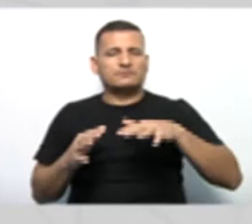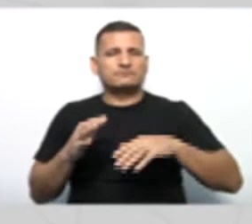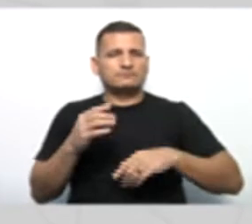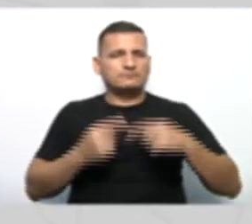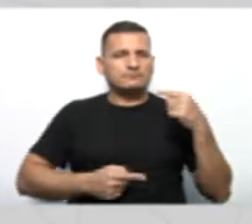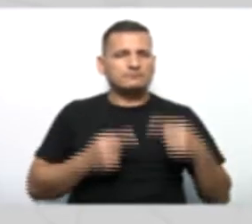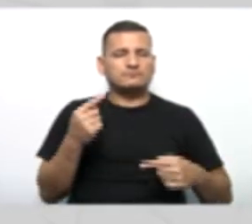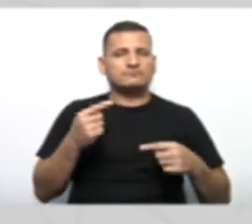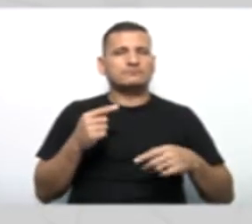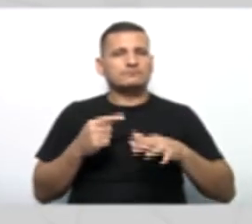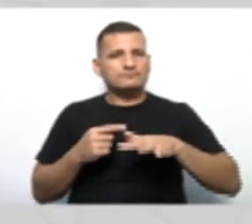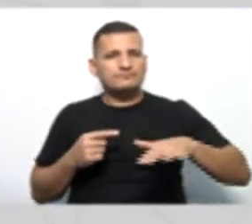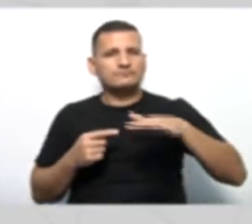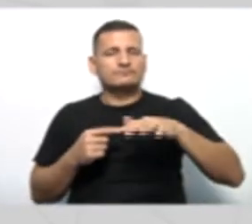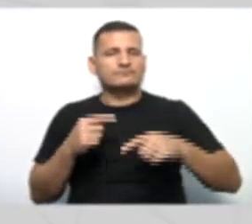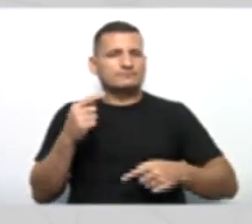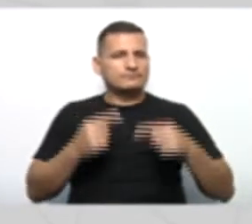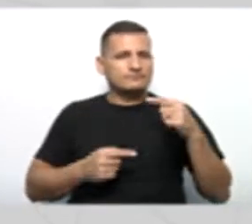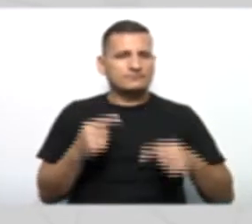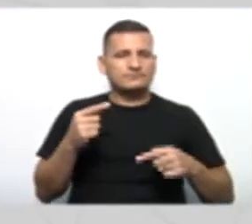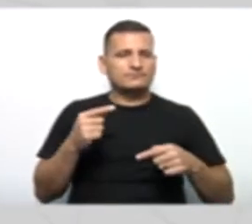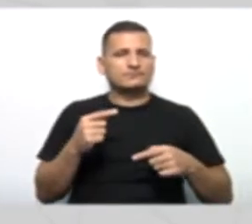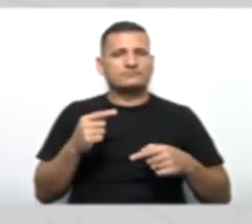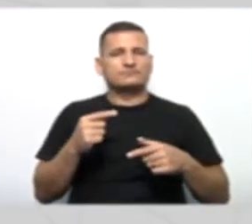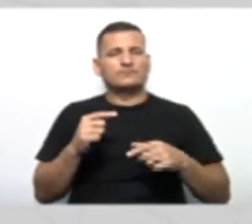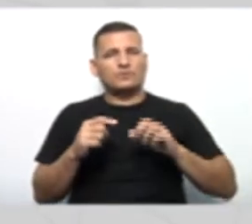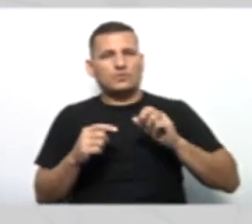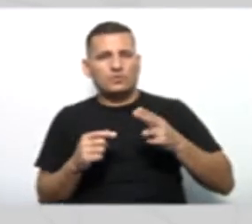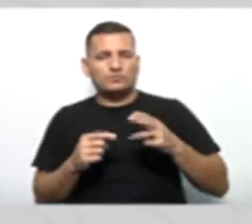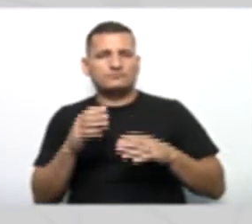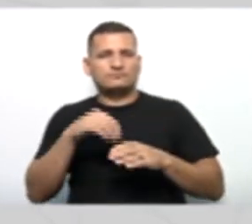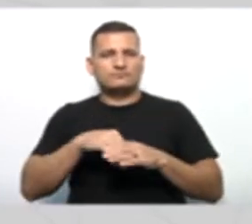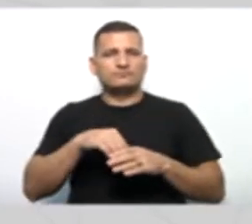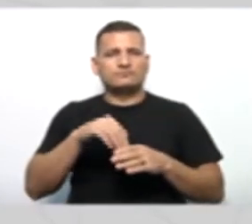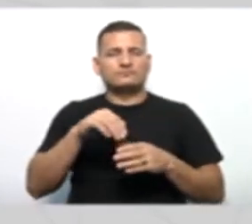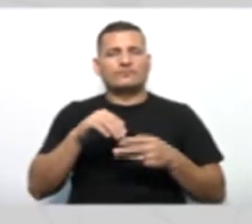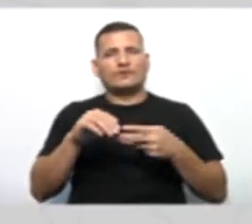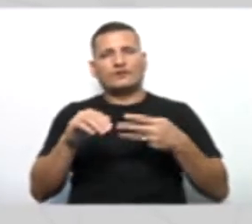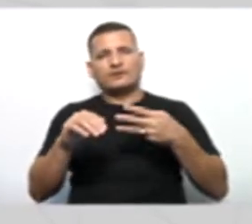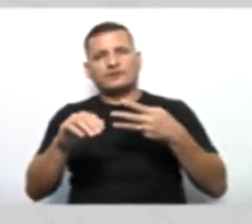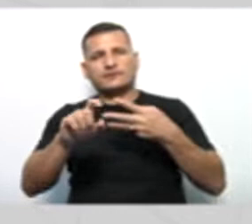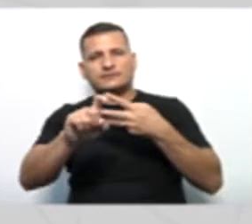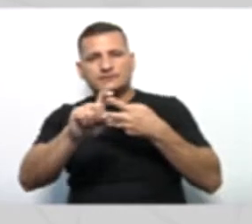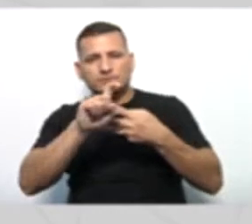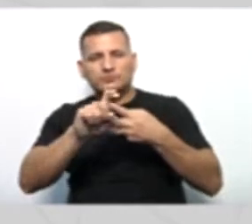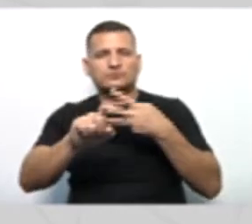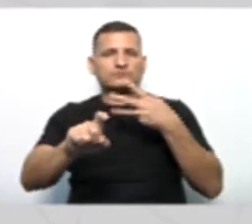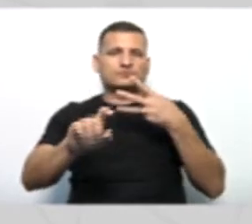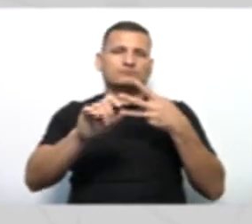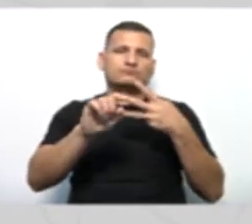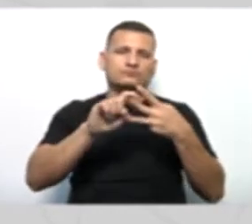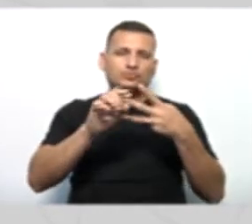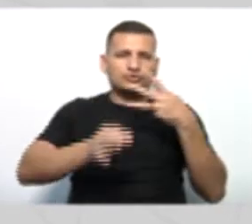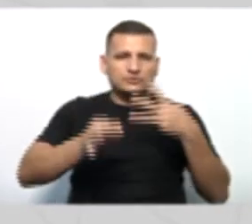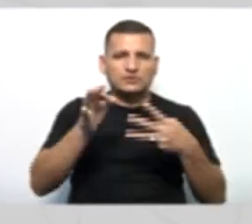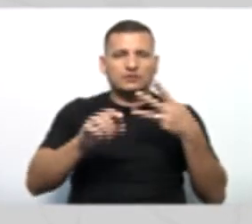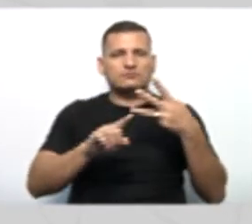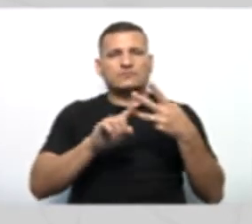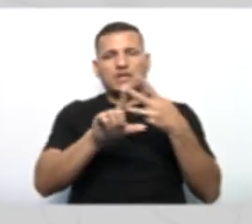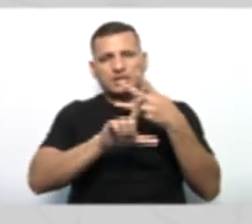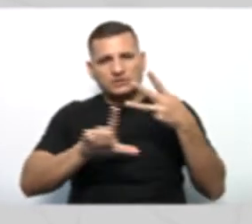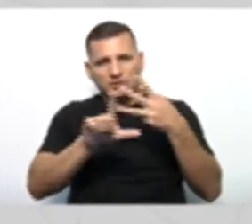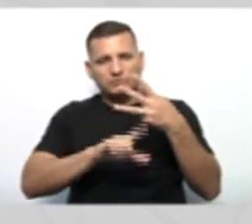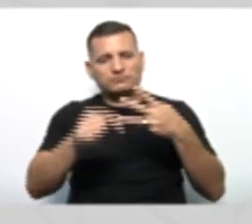partidária no âmbito da política parlamentar no poder executivo judiciário e legislativo mas também na vida social né as pessoas